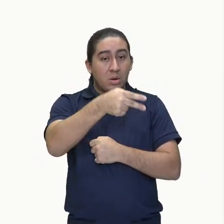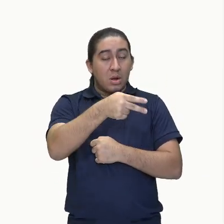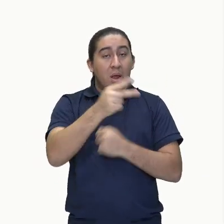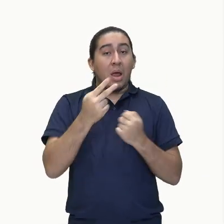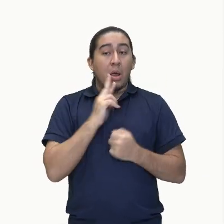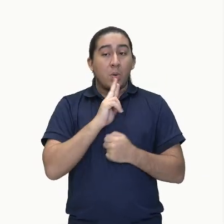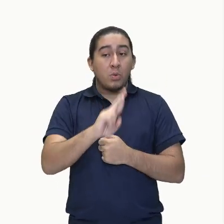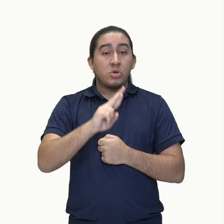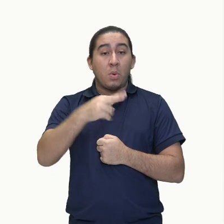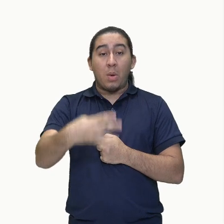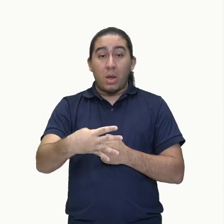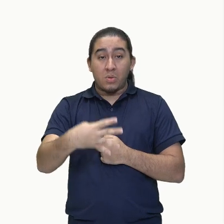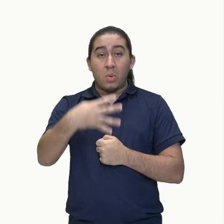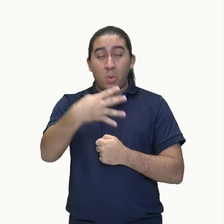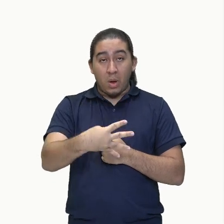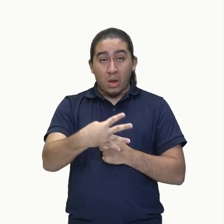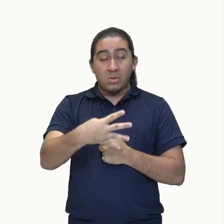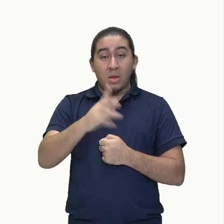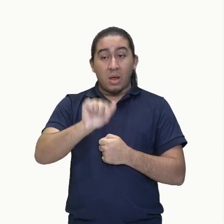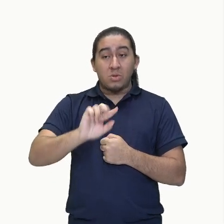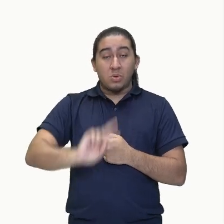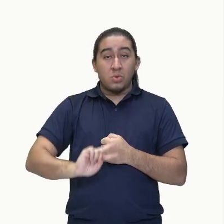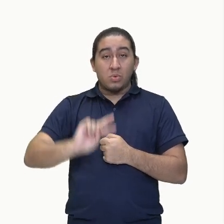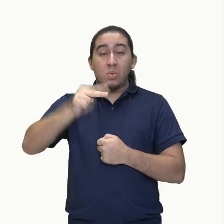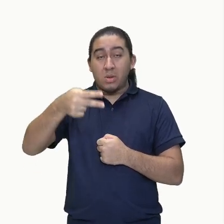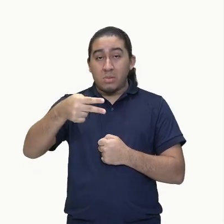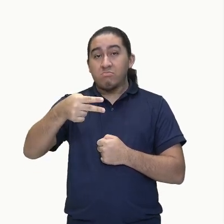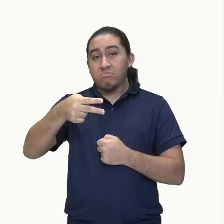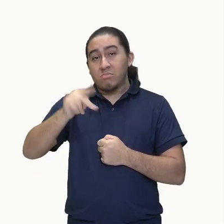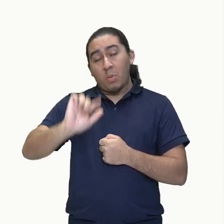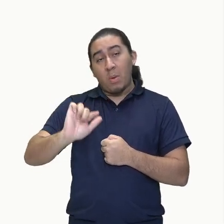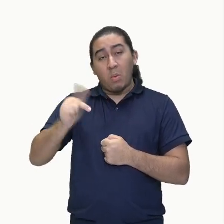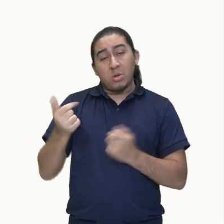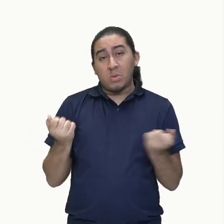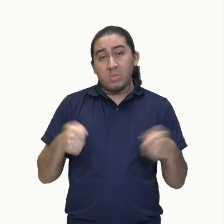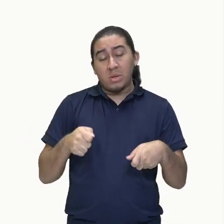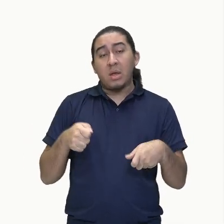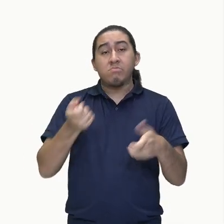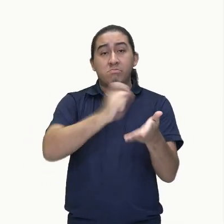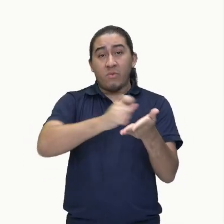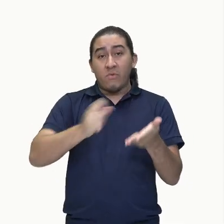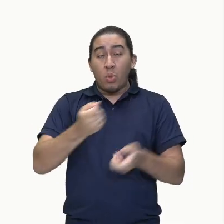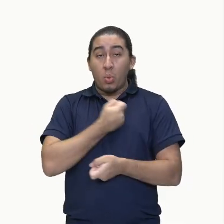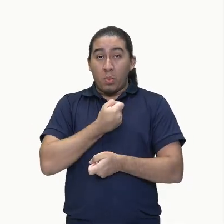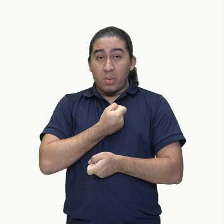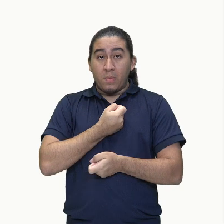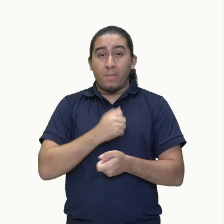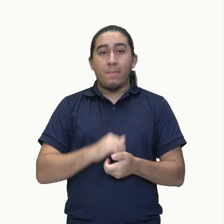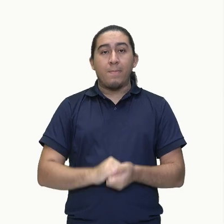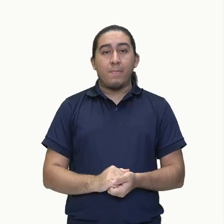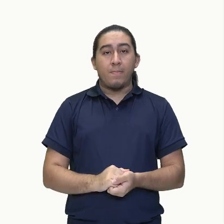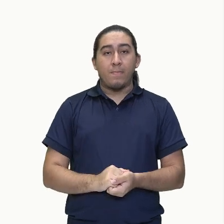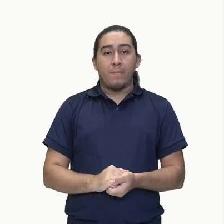4. 4 é 2 ao quadrado. É uma outra forma de se escrever o número 4.